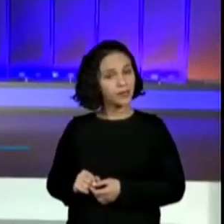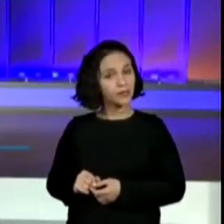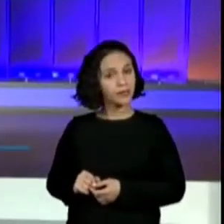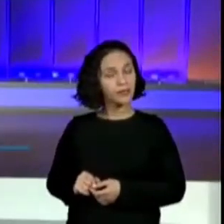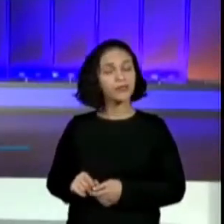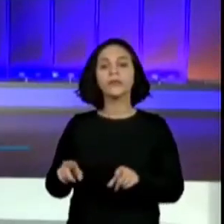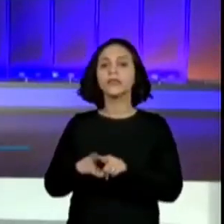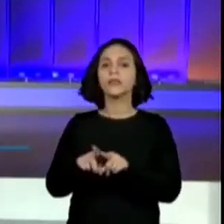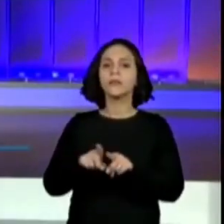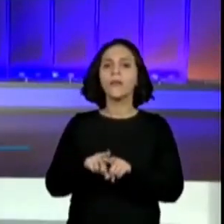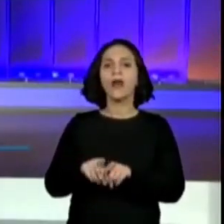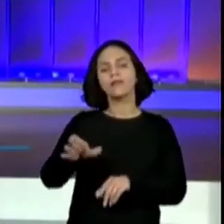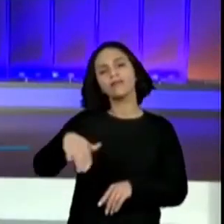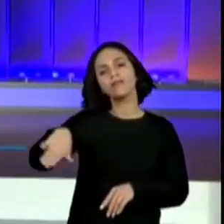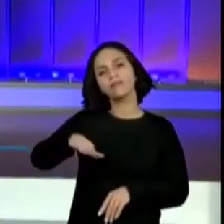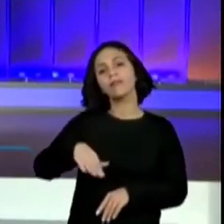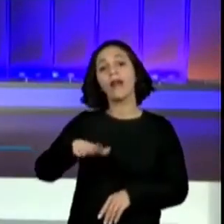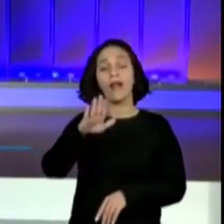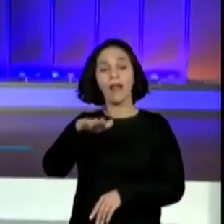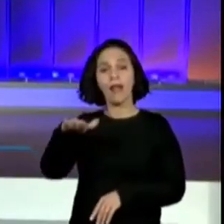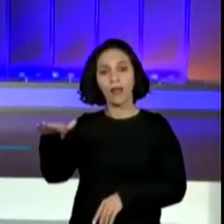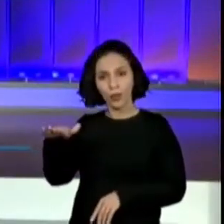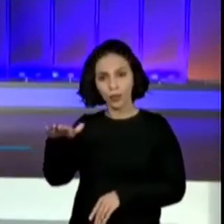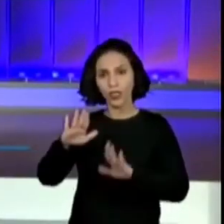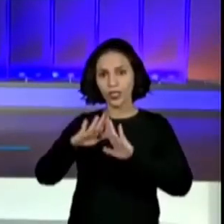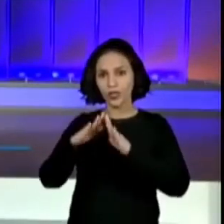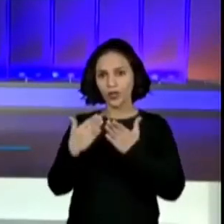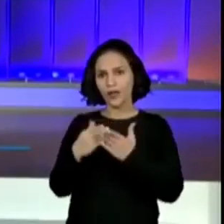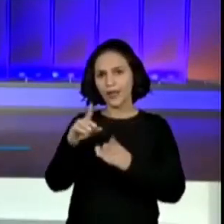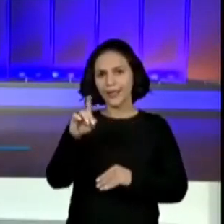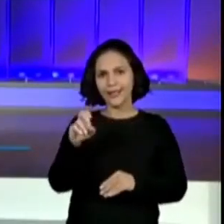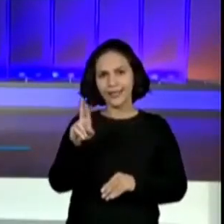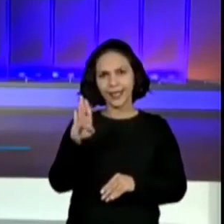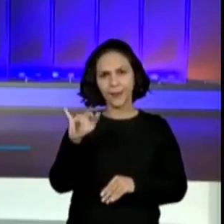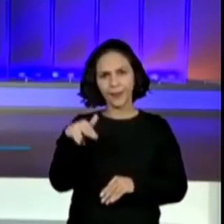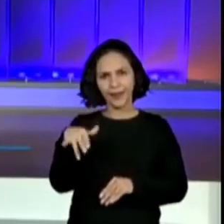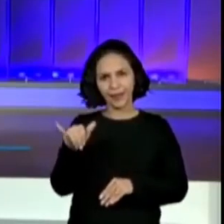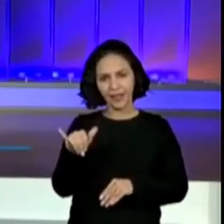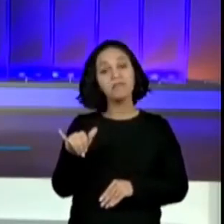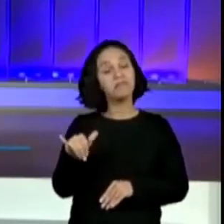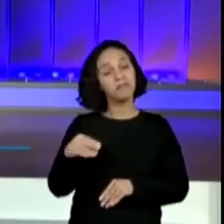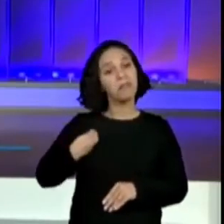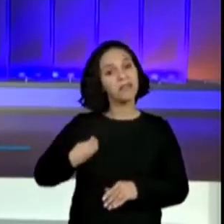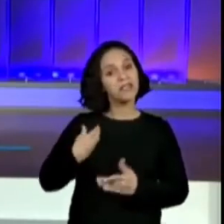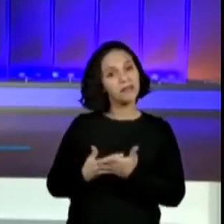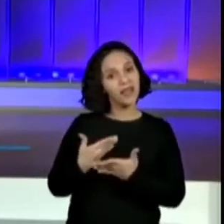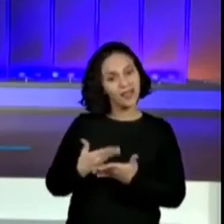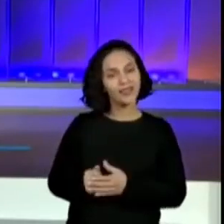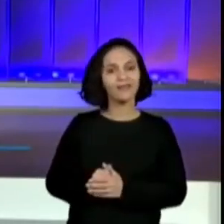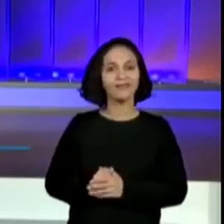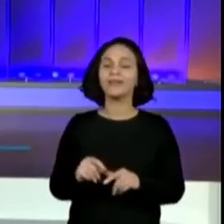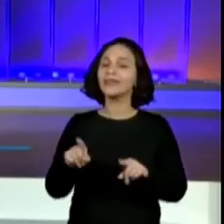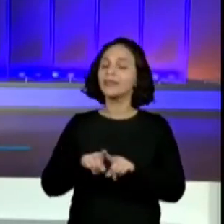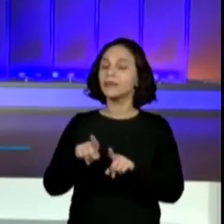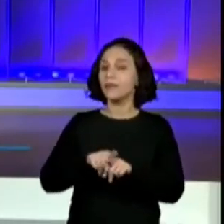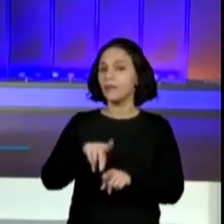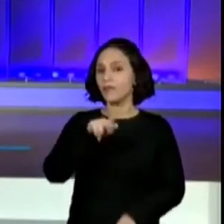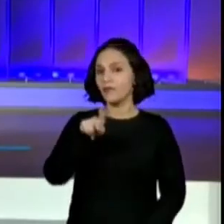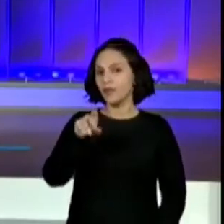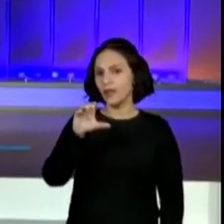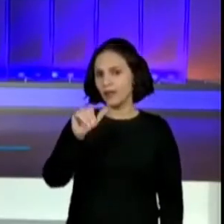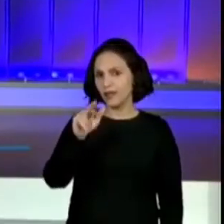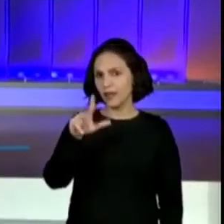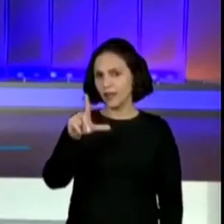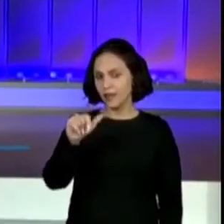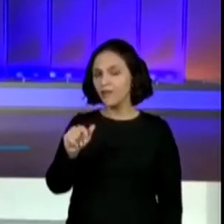Célia falou que os alunos da Escola zerbine estão participando da aula muito bem e a professora Carla falou que os alunos da